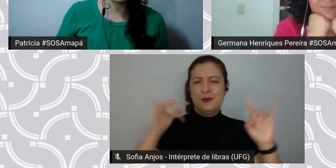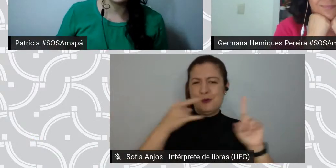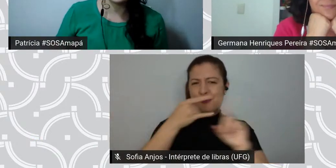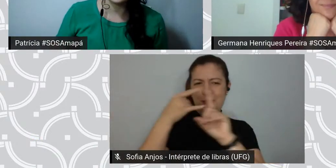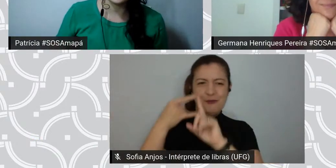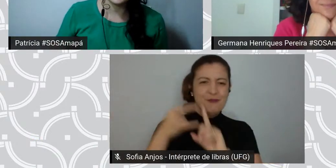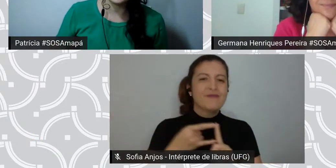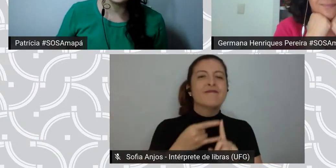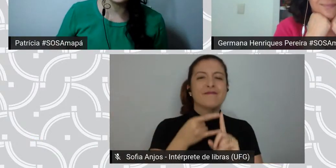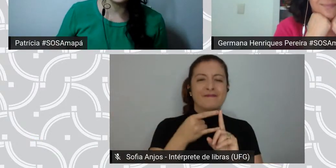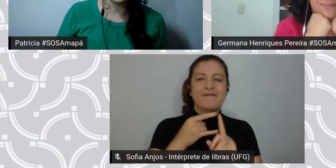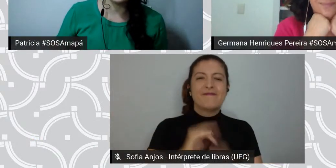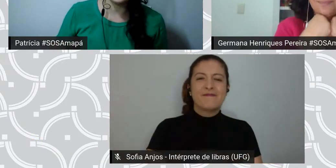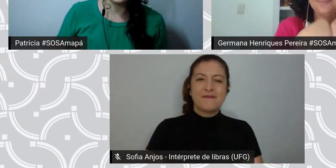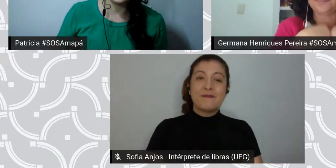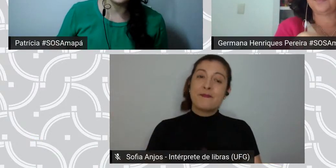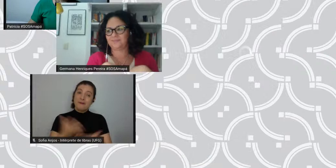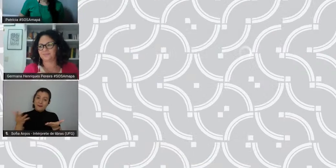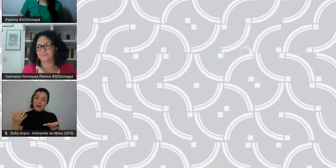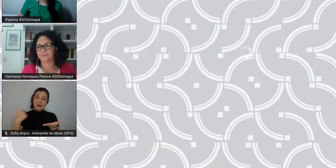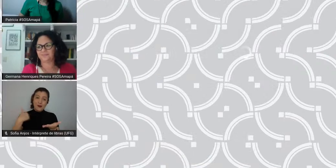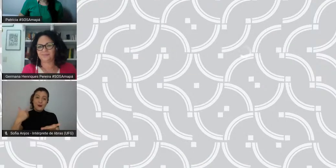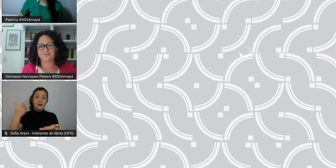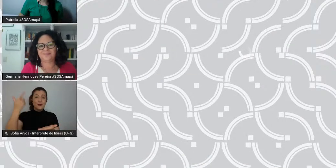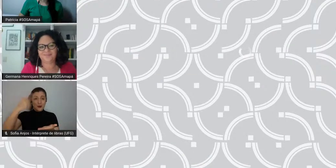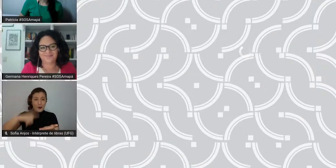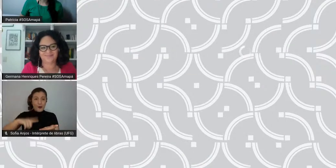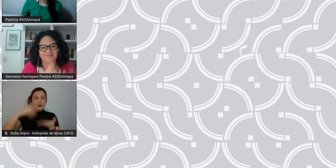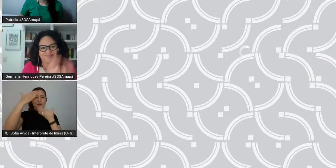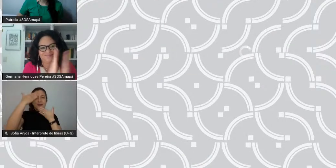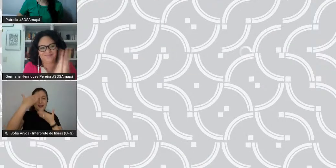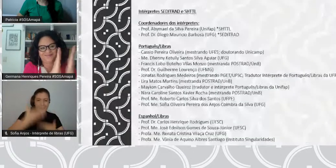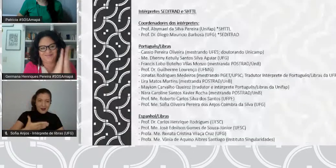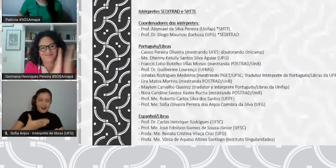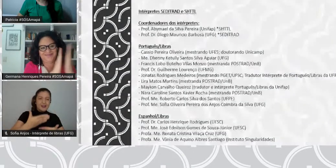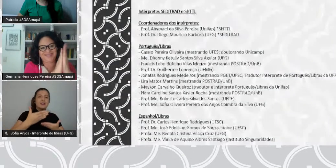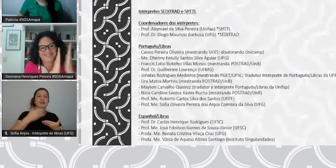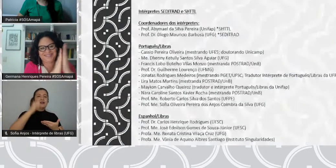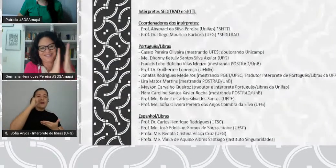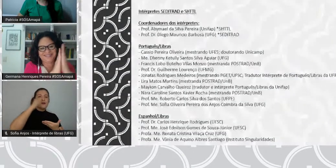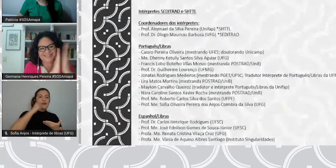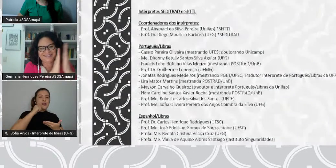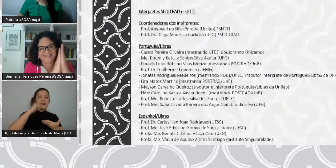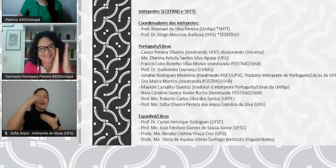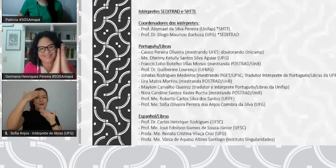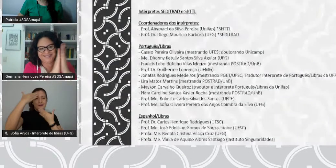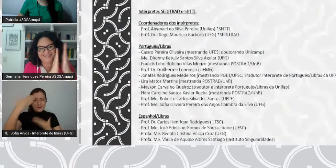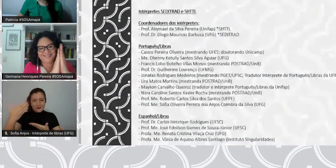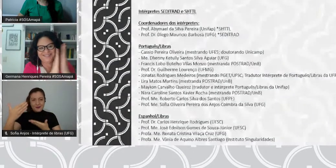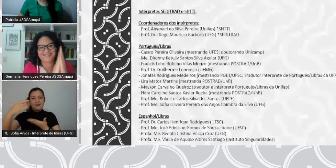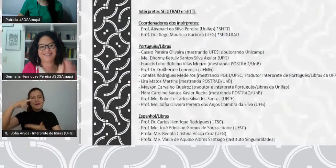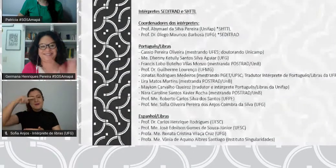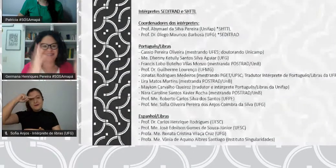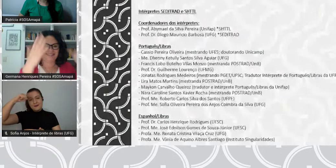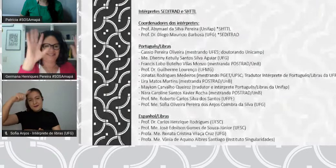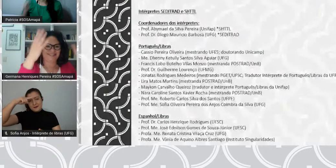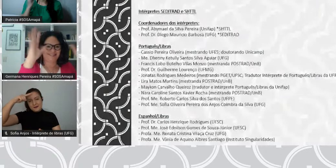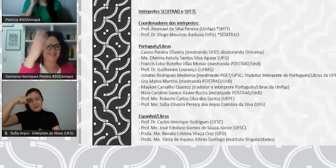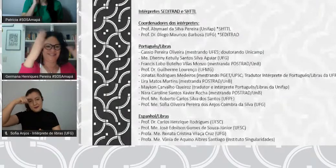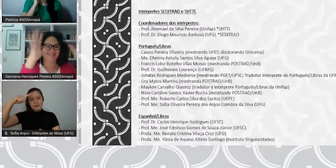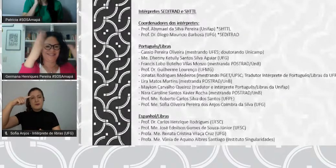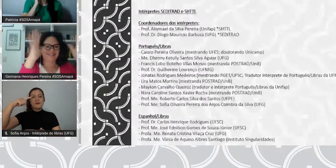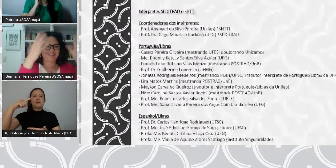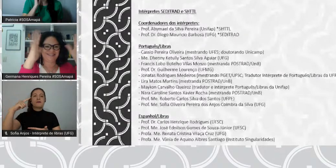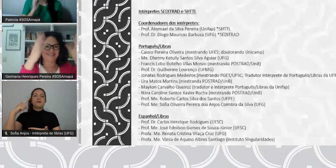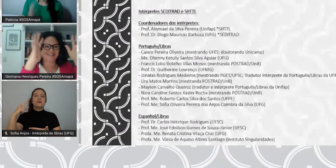vez agradecer aí a Sofia e ao Diego, né? A gente não poderia deixar de